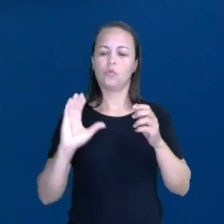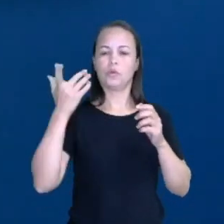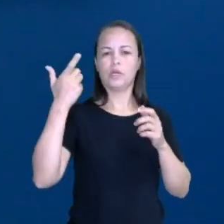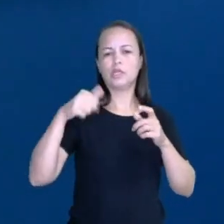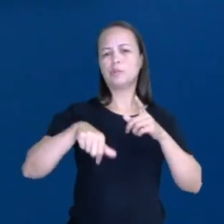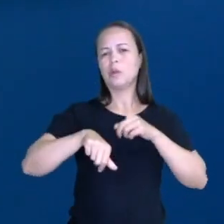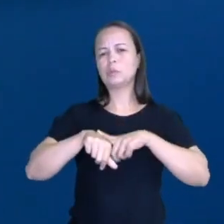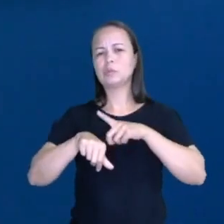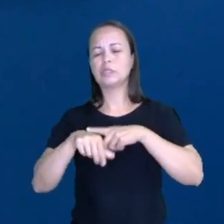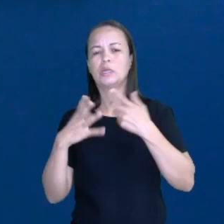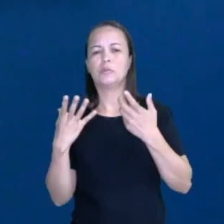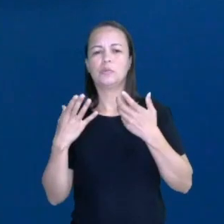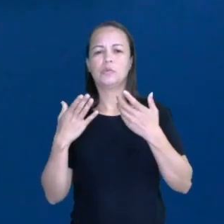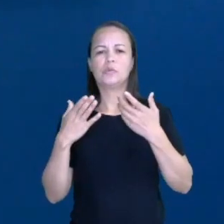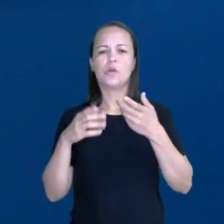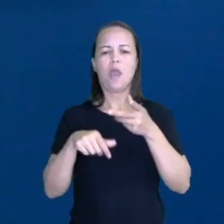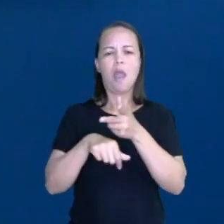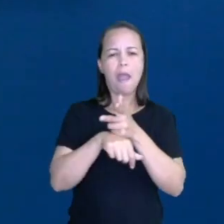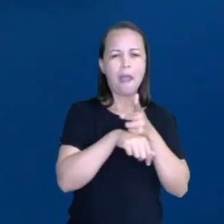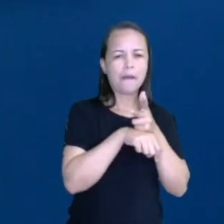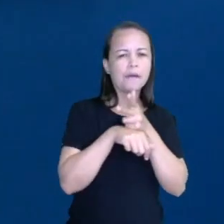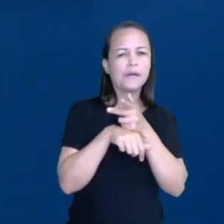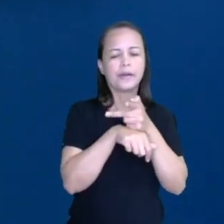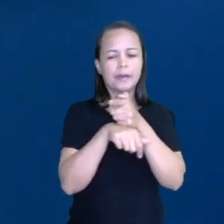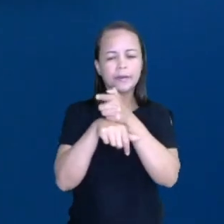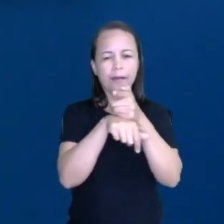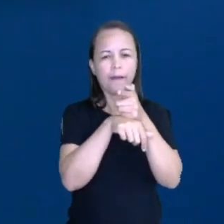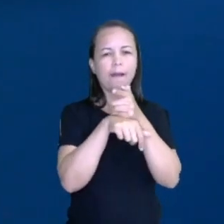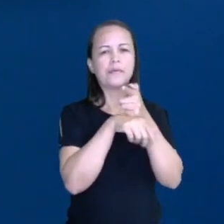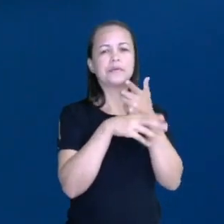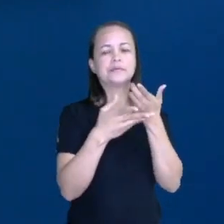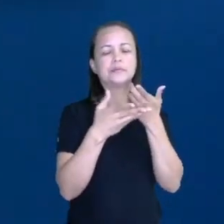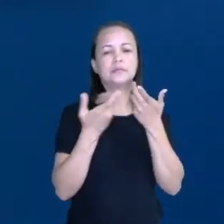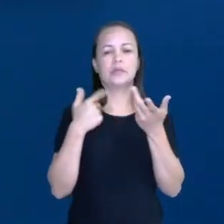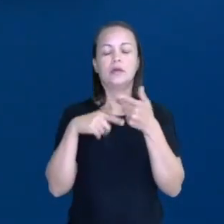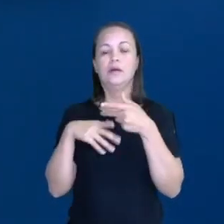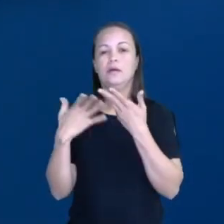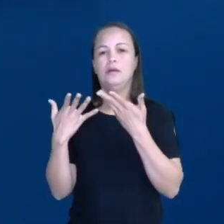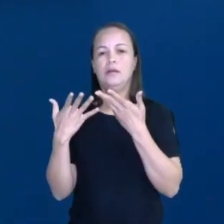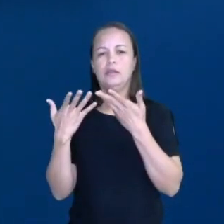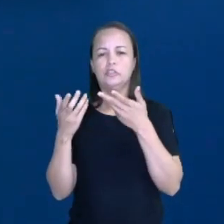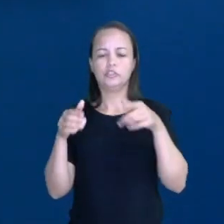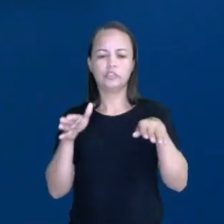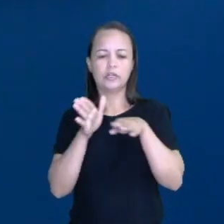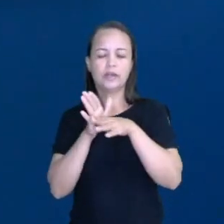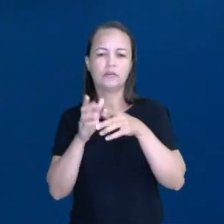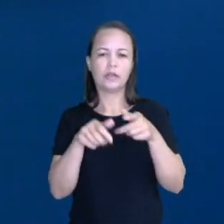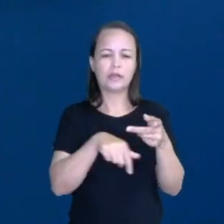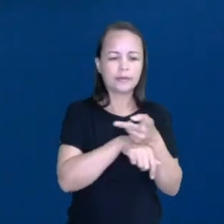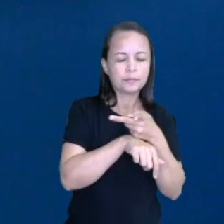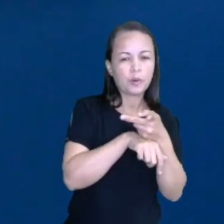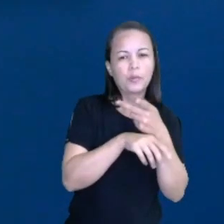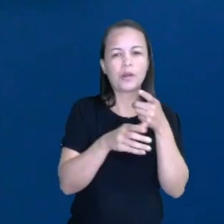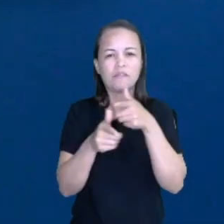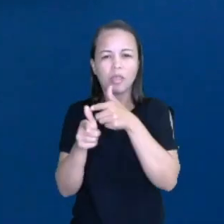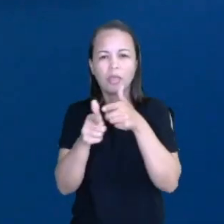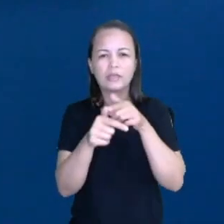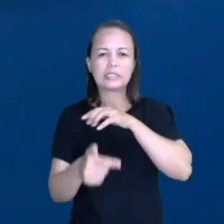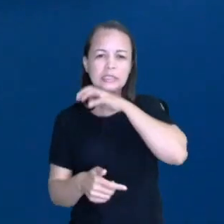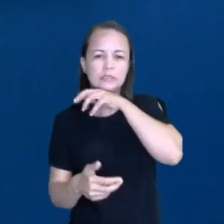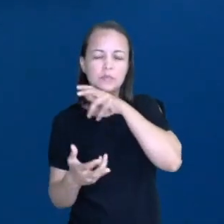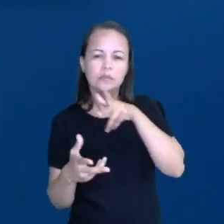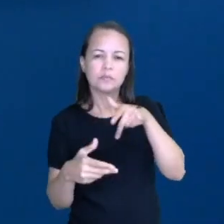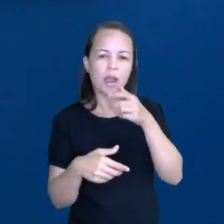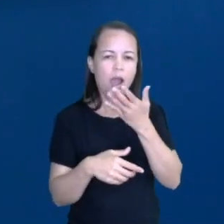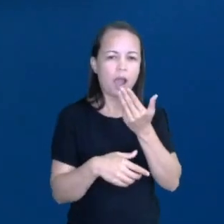o tempo, a caça. Chegavam num lugar, caçava, se alimentava, aí já ia para outro lugar, né? Então,